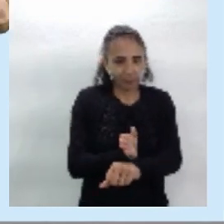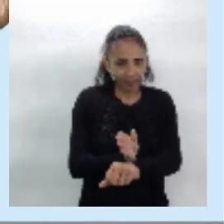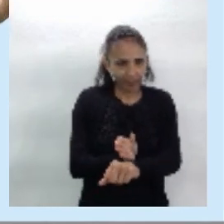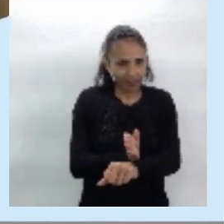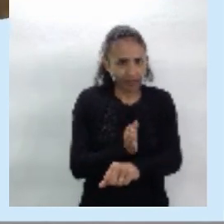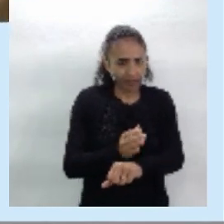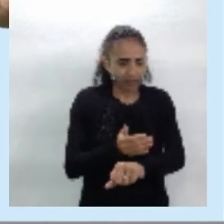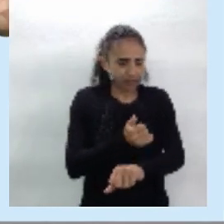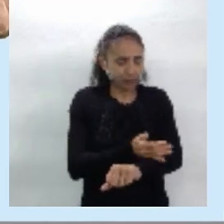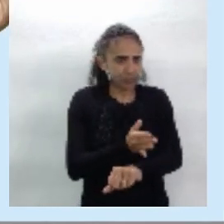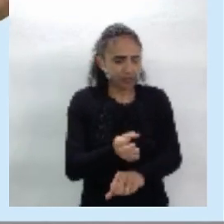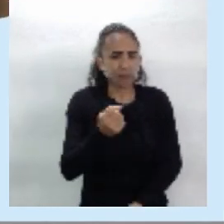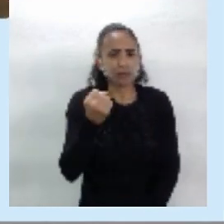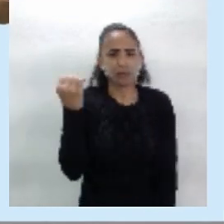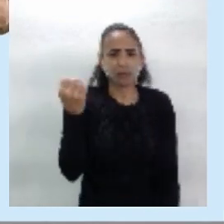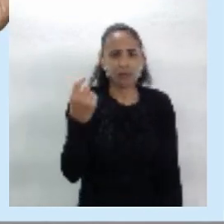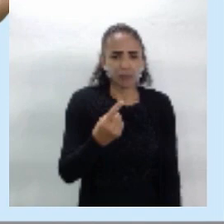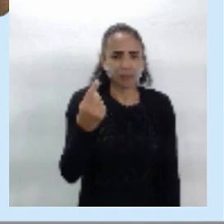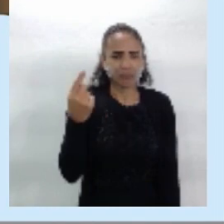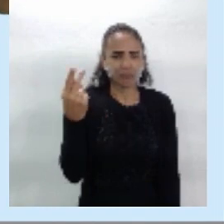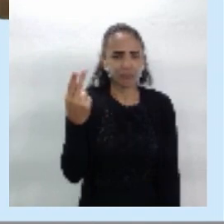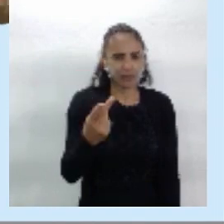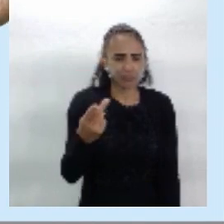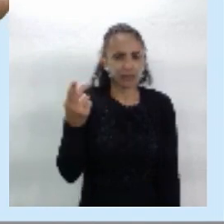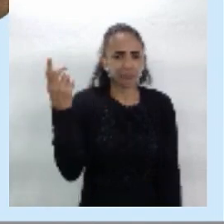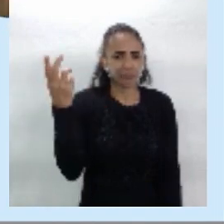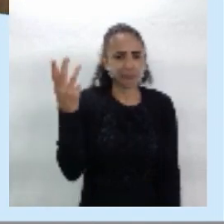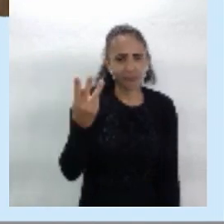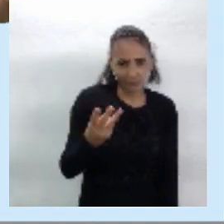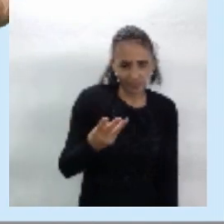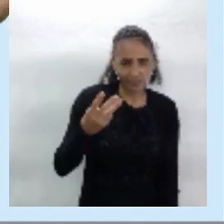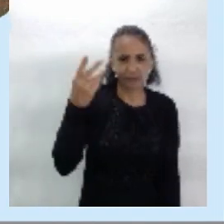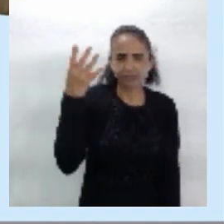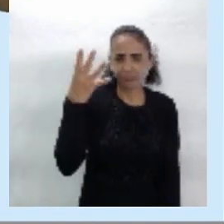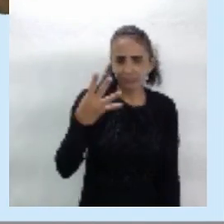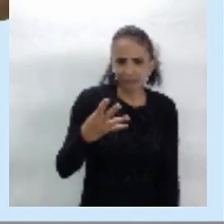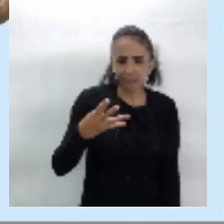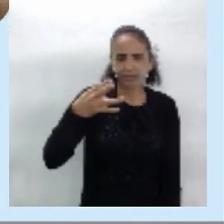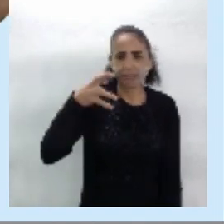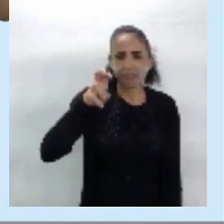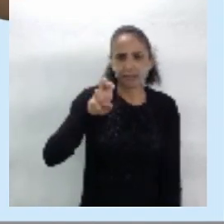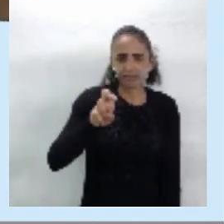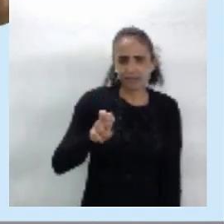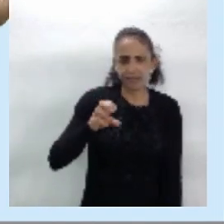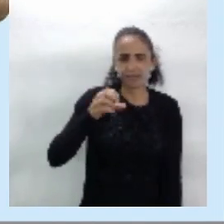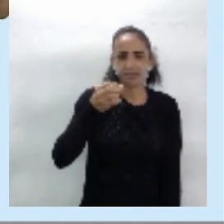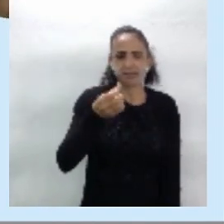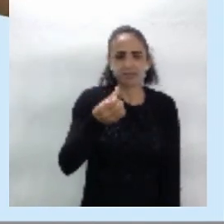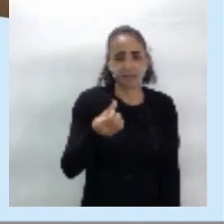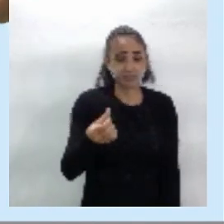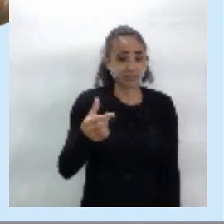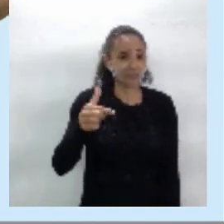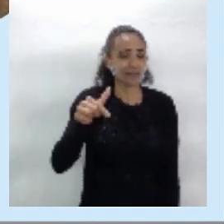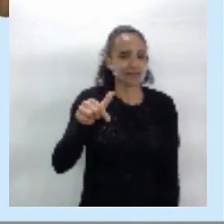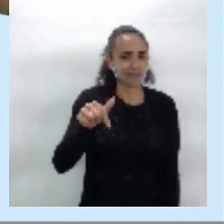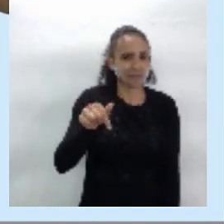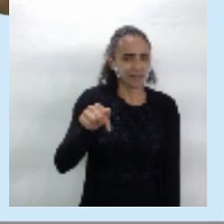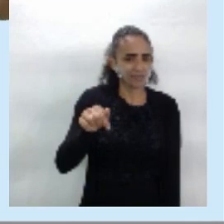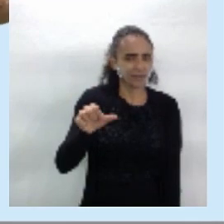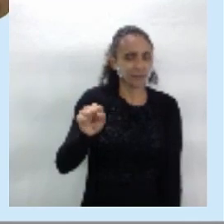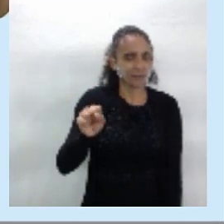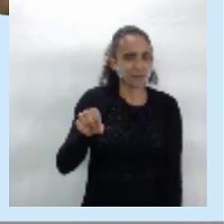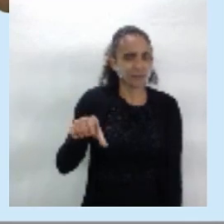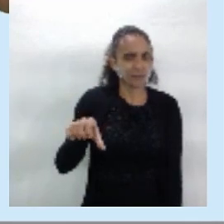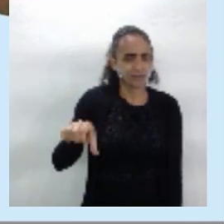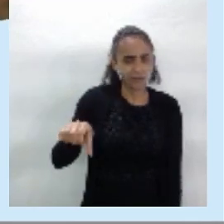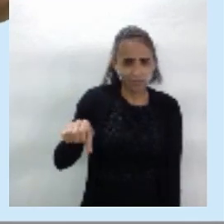vai passando junto. 1, 2, 3, 4, 5, 6, 7,